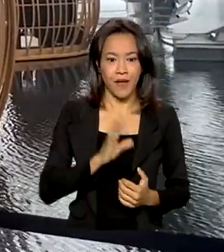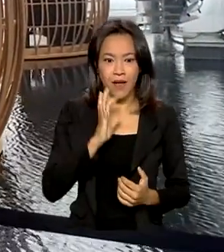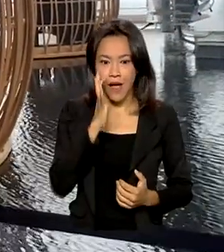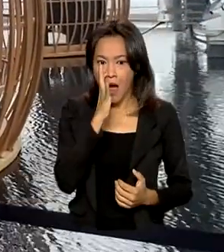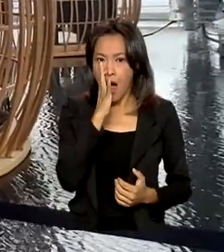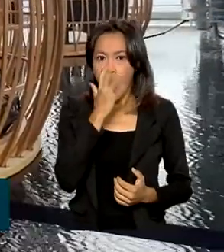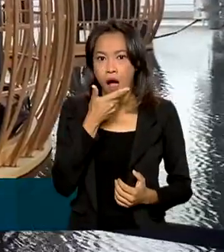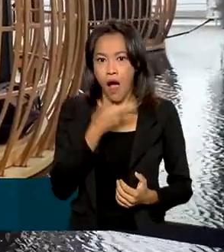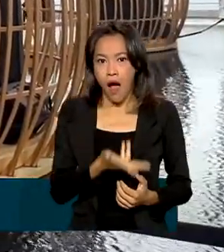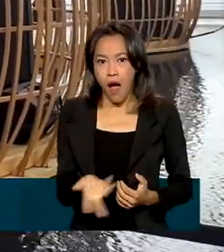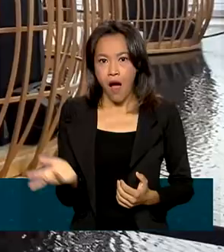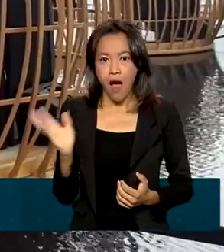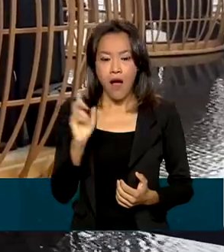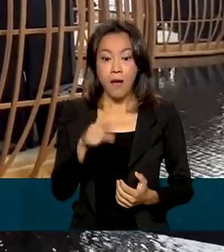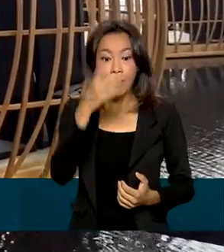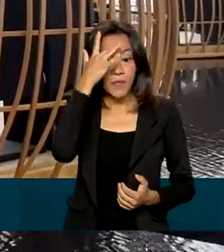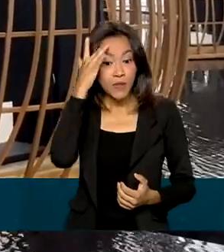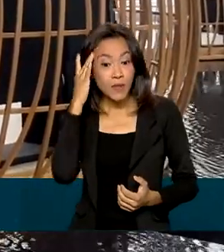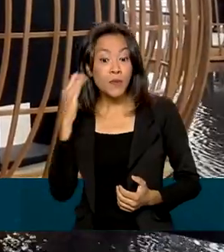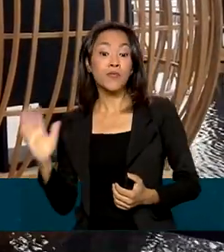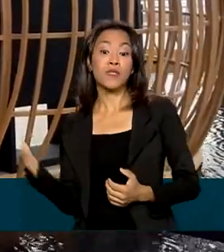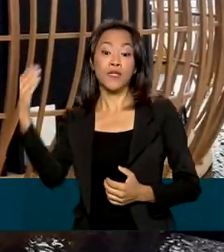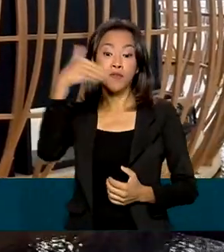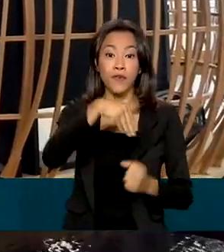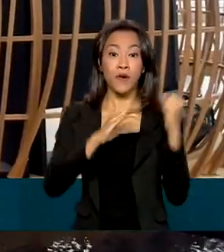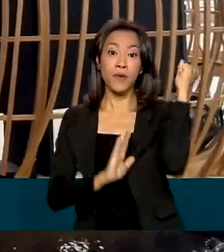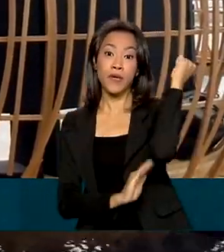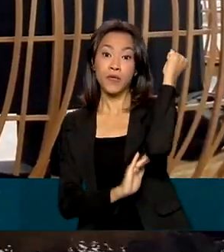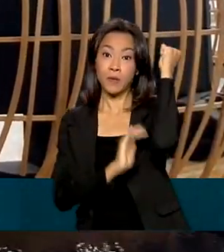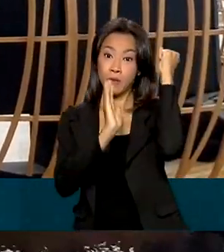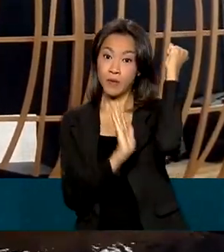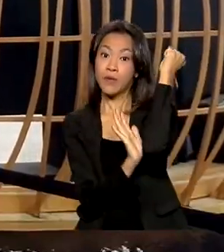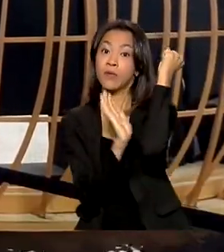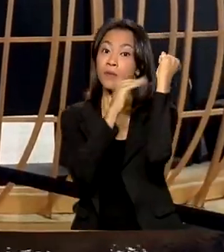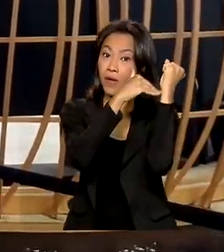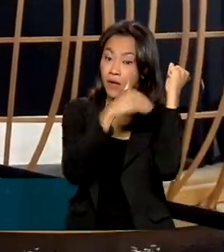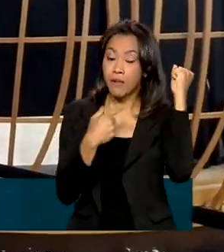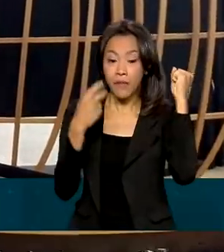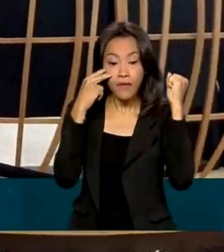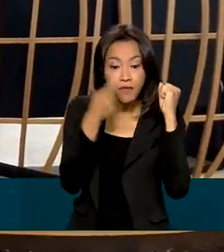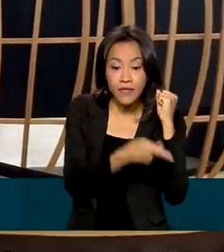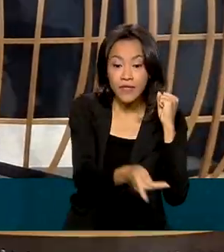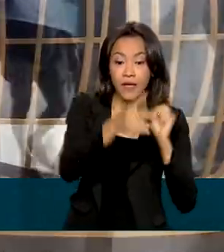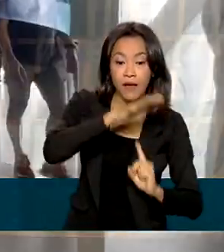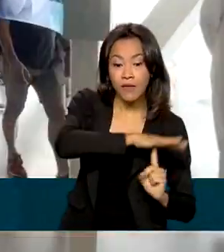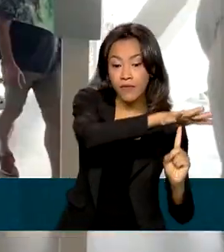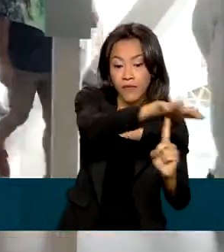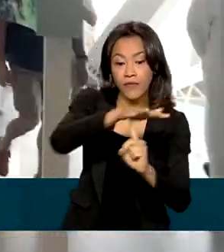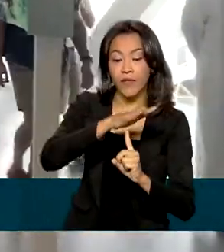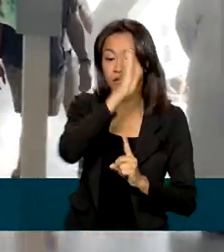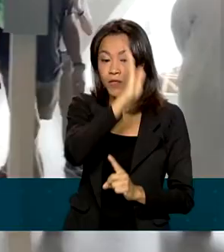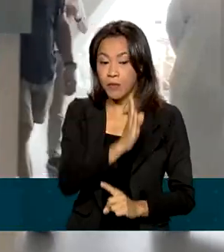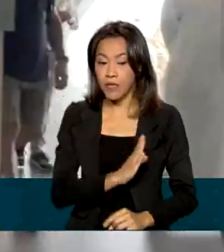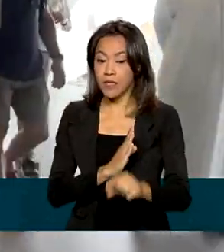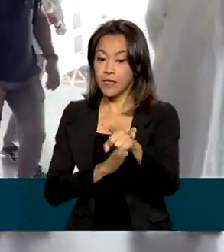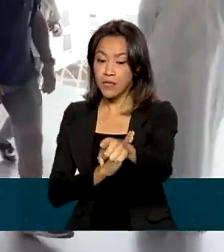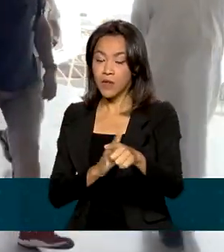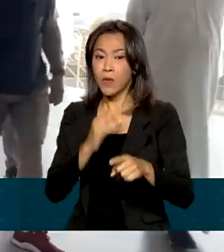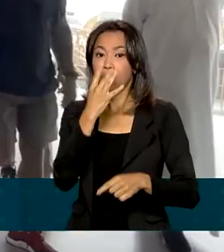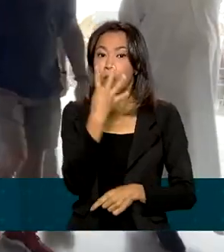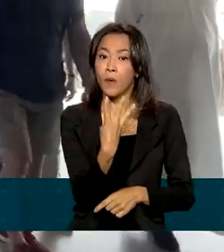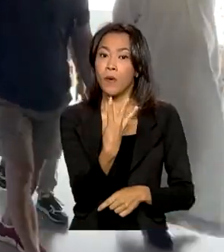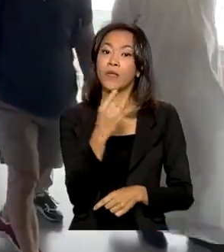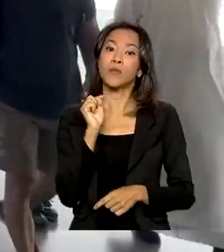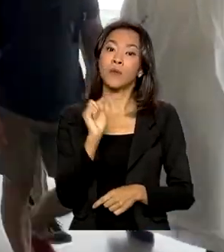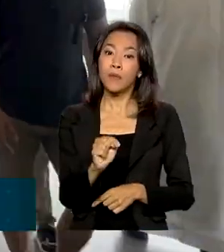os estrangeiros e brasileiros em Dubai, que visitam o Pavilhão do Brasil com mais de 4 mil metros